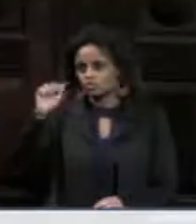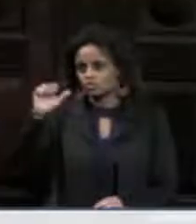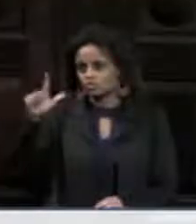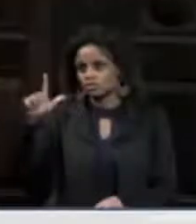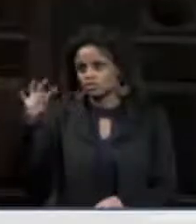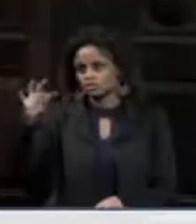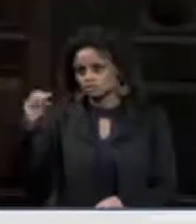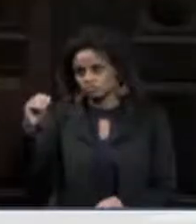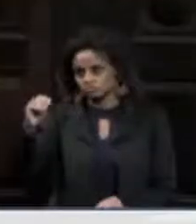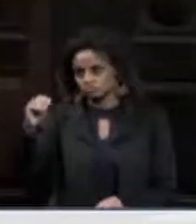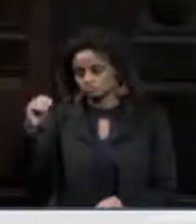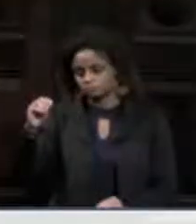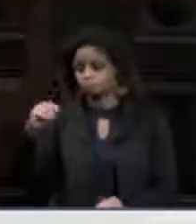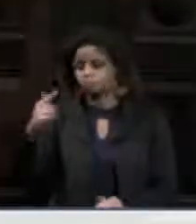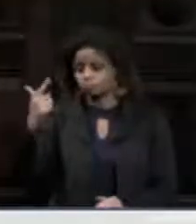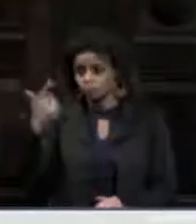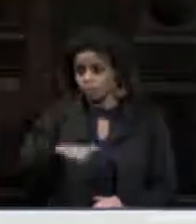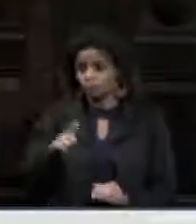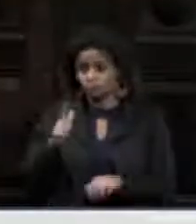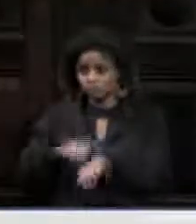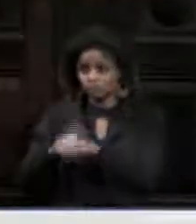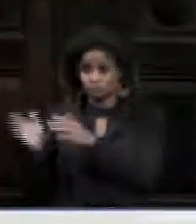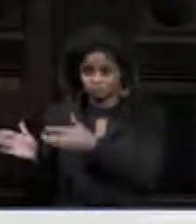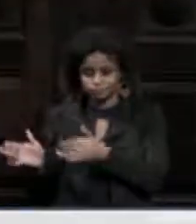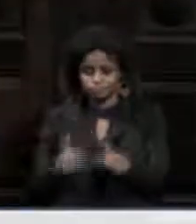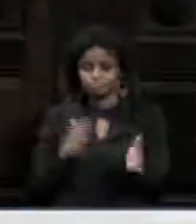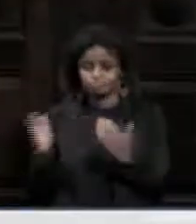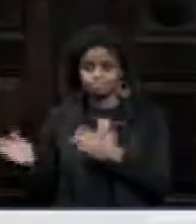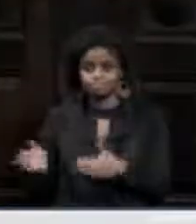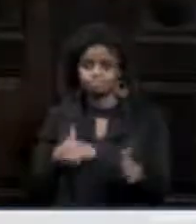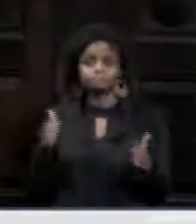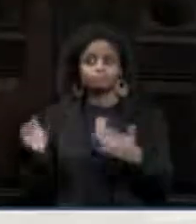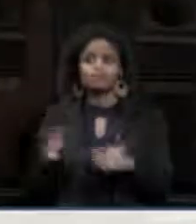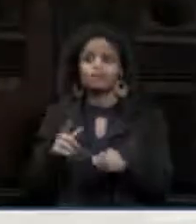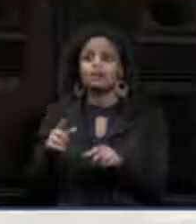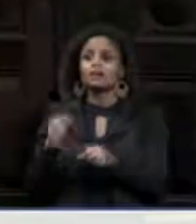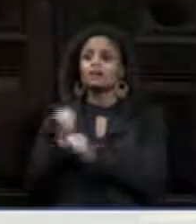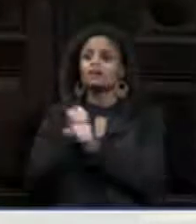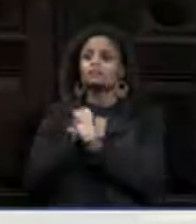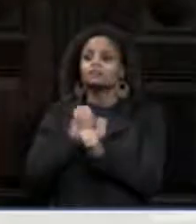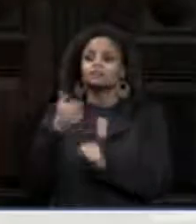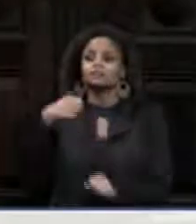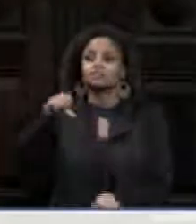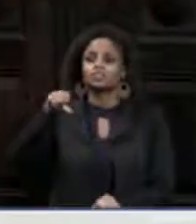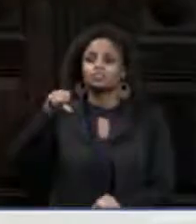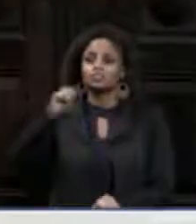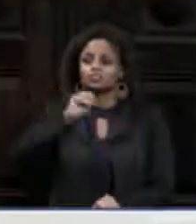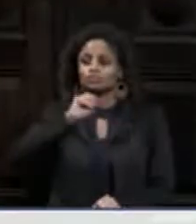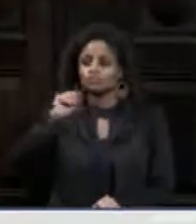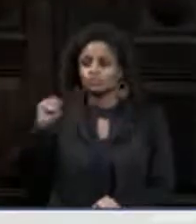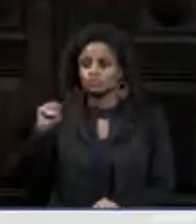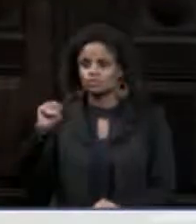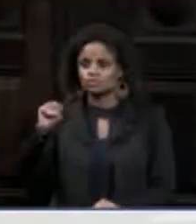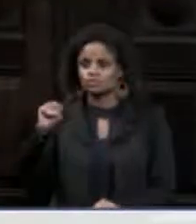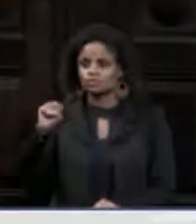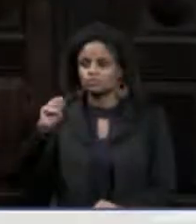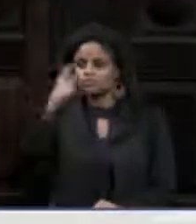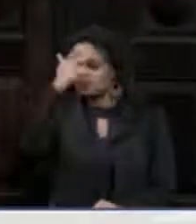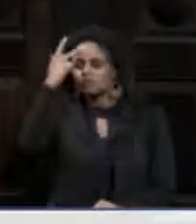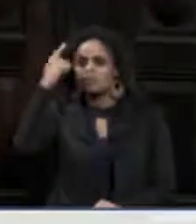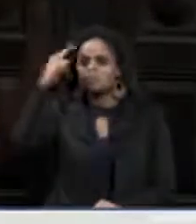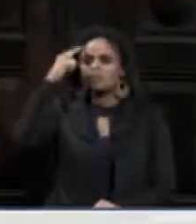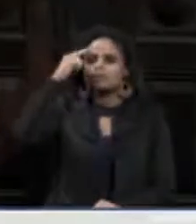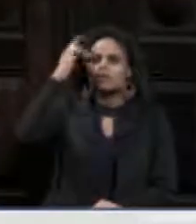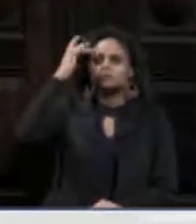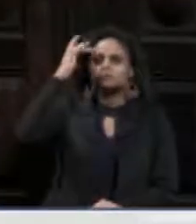Correu o tempo, veio a Constituição de 88, Consciência ambiental,